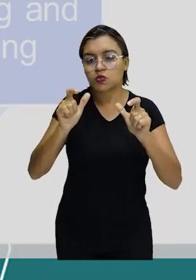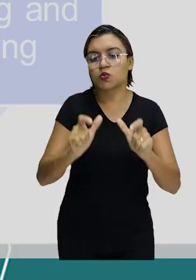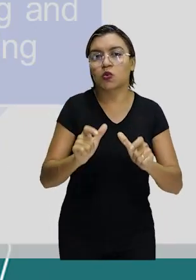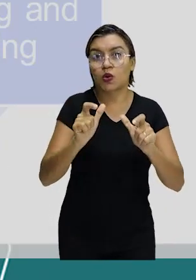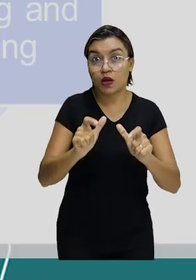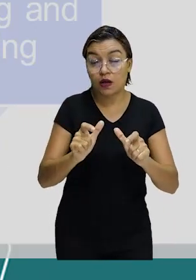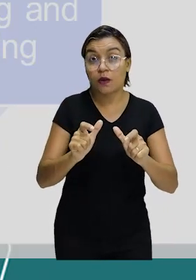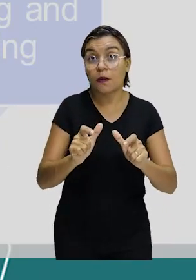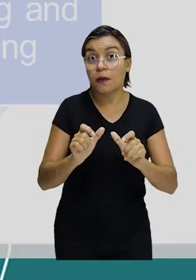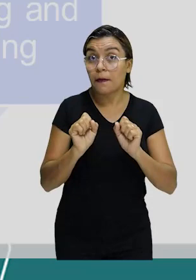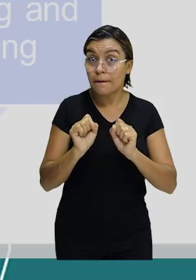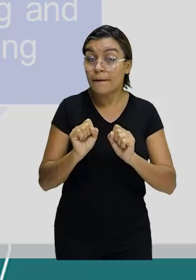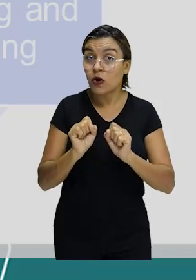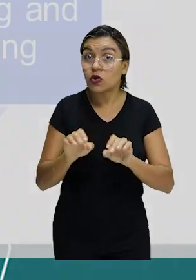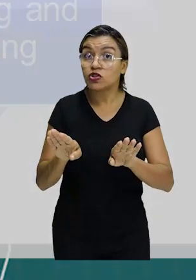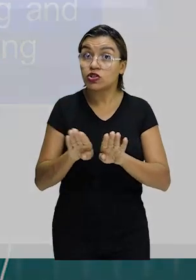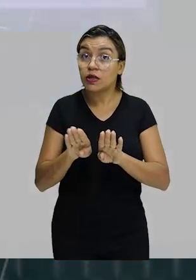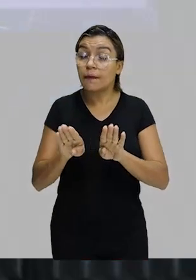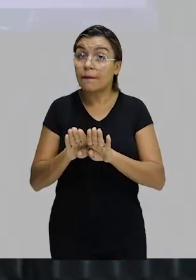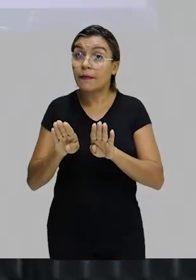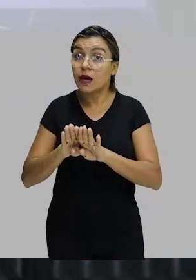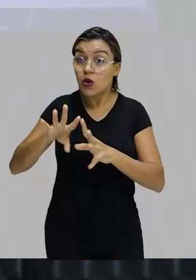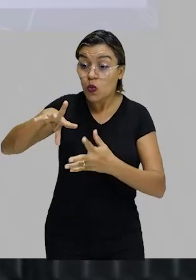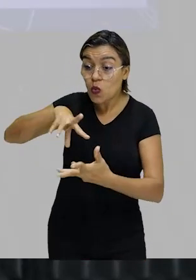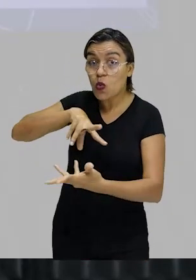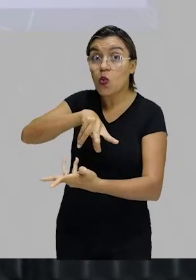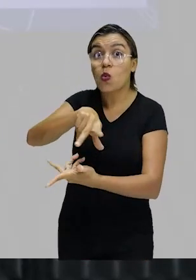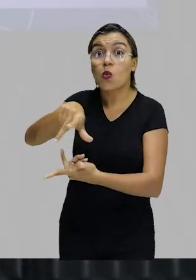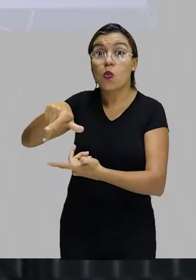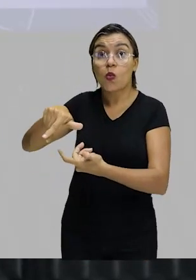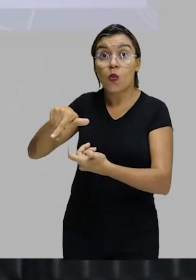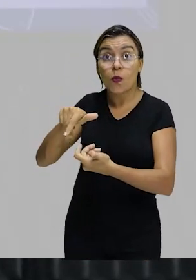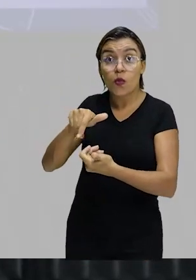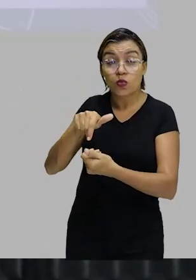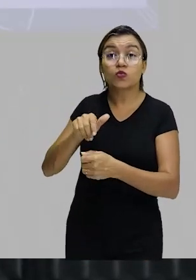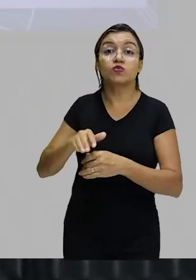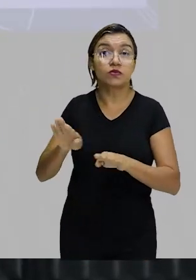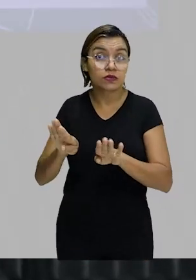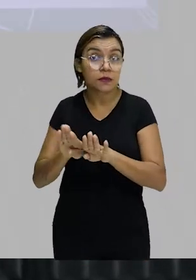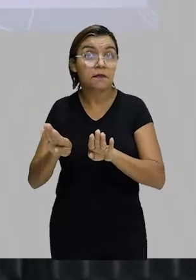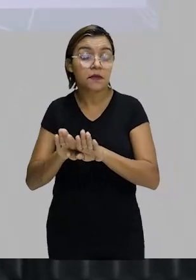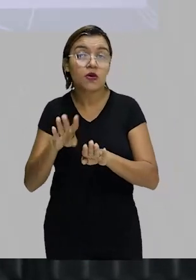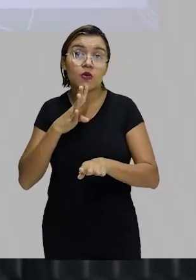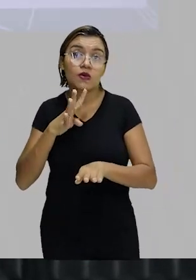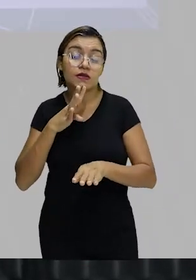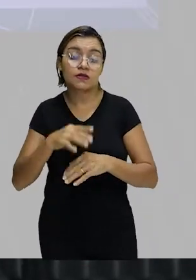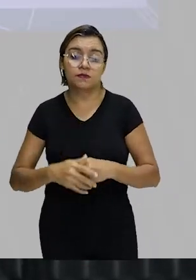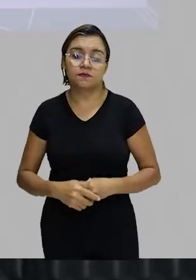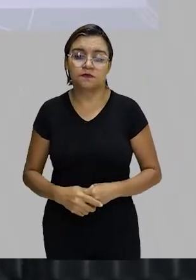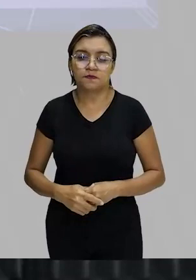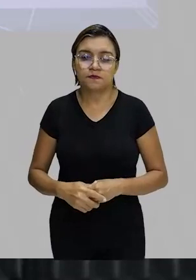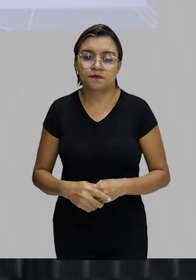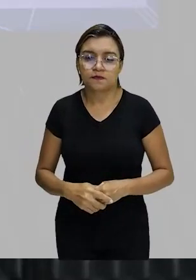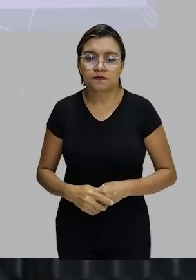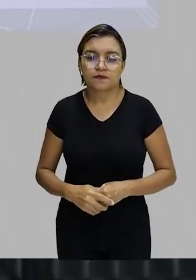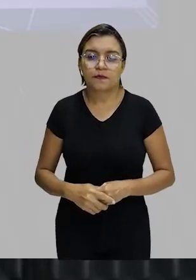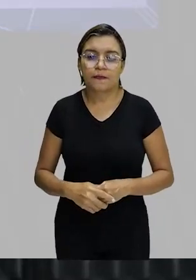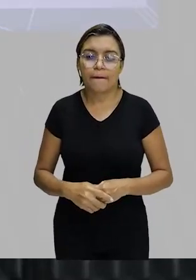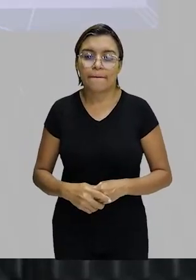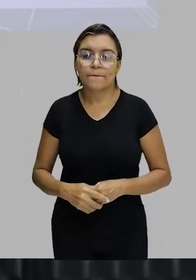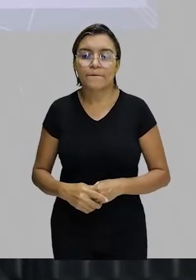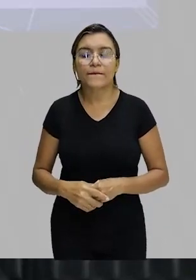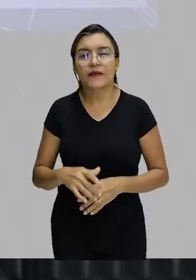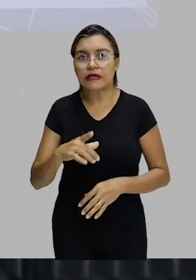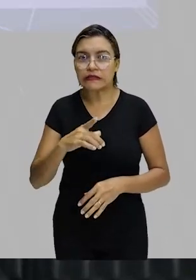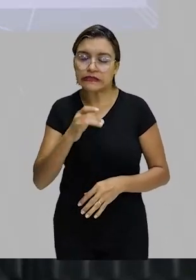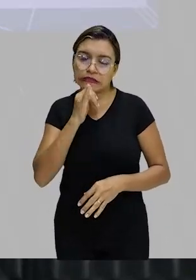um alcance mundial ou global. Achieves widespread consumer access. Ela alcança